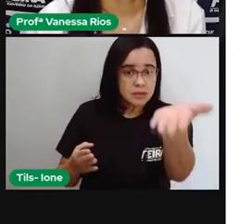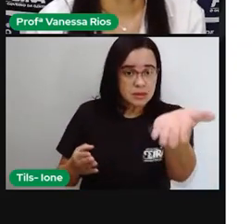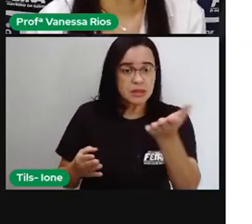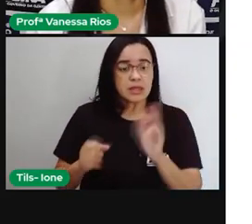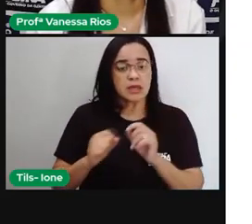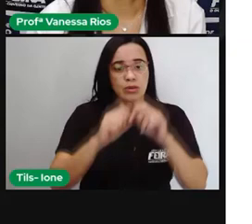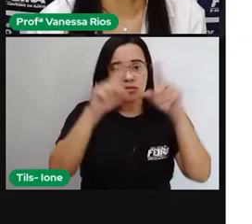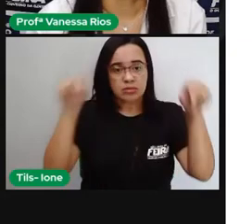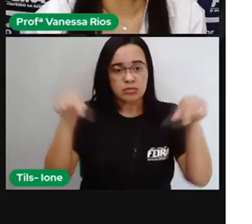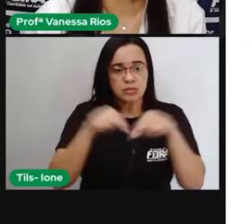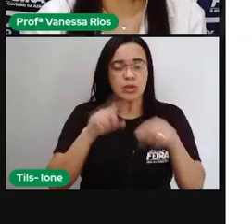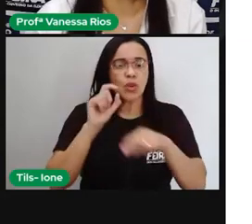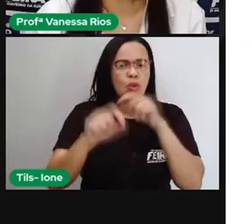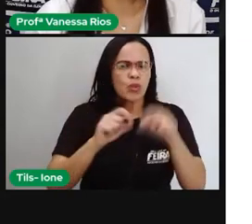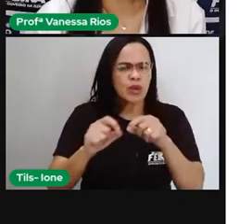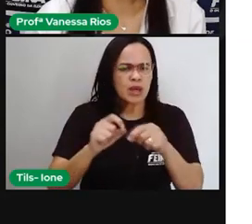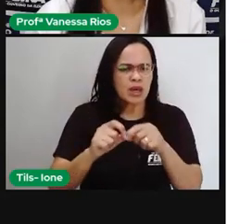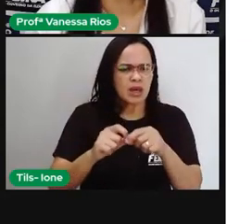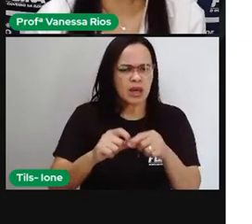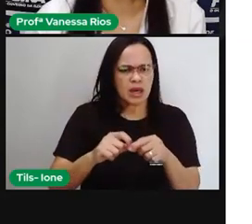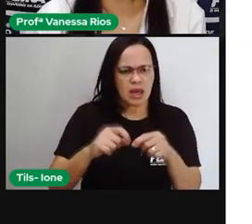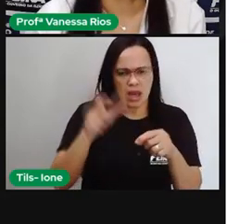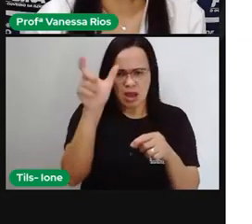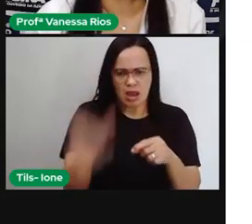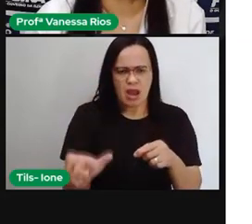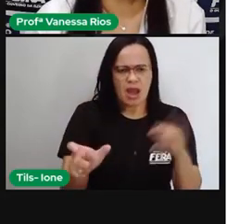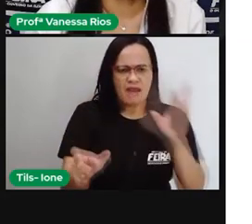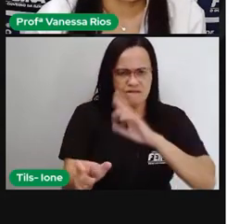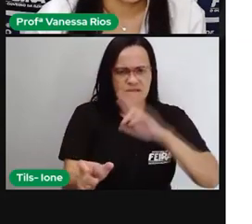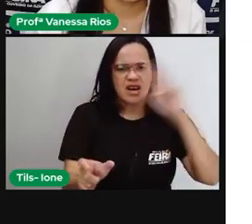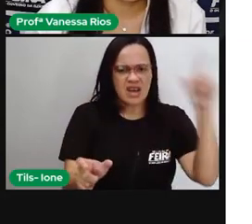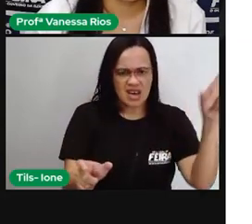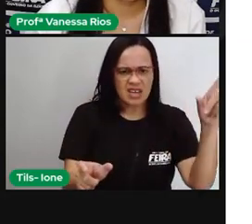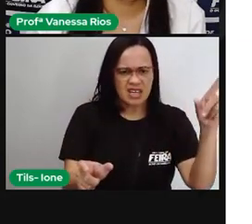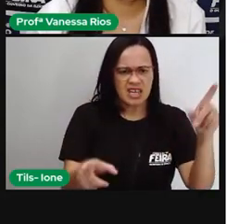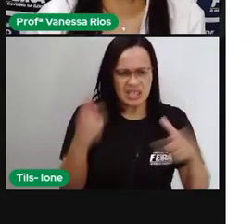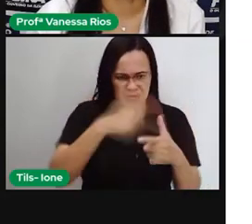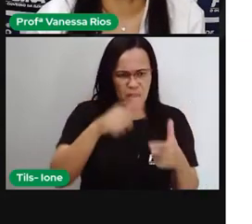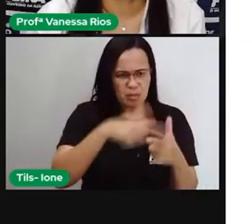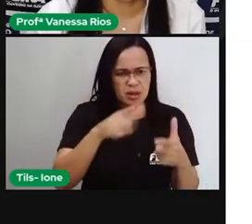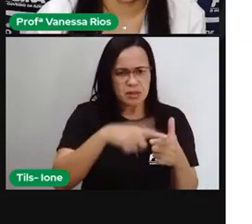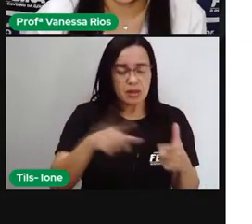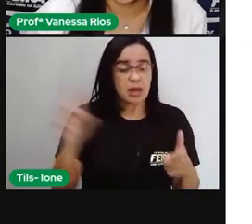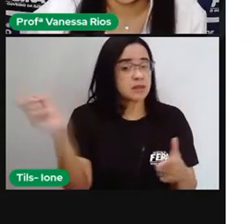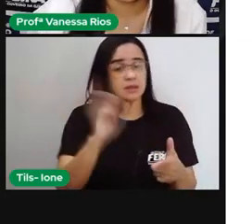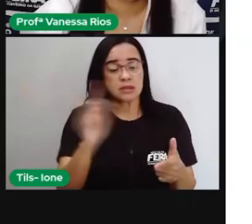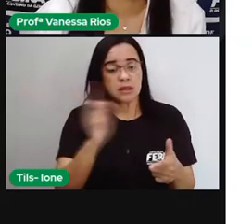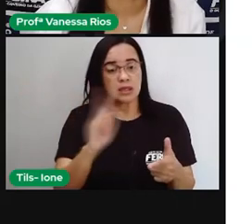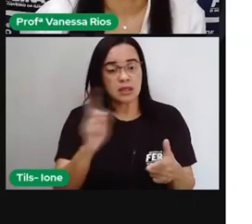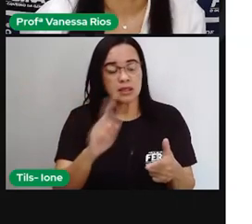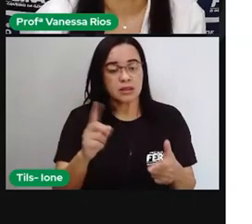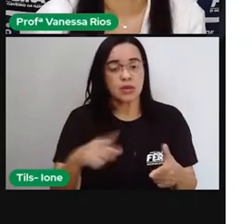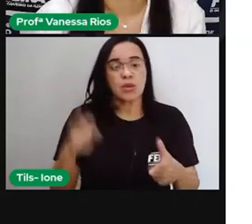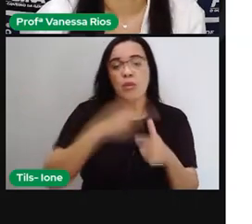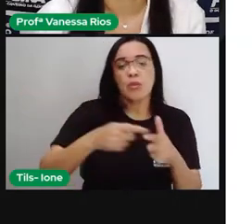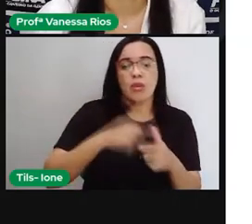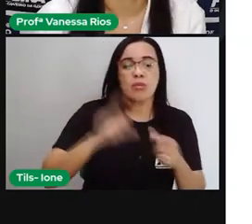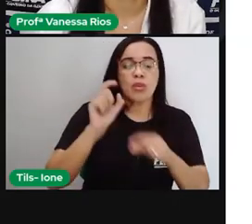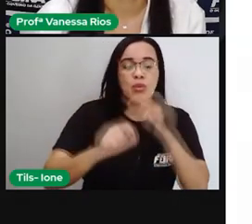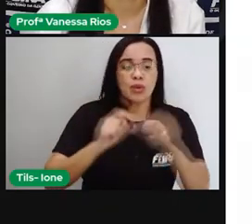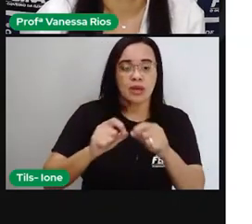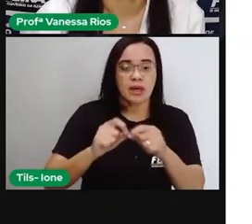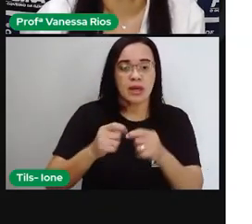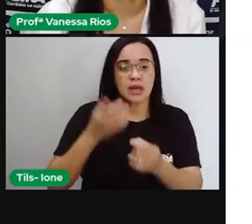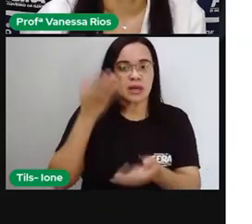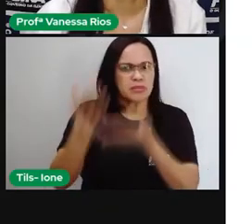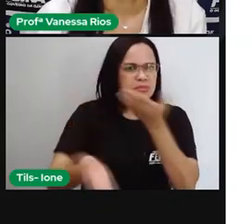Ser diferente não é um problema, o problema é ser tratado diferente. Diga não à discriminação.